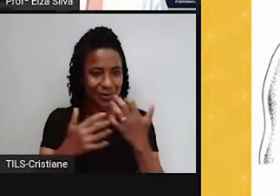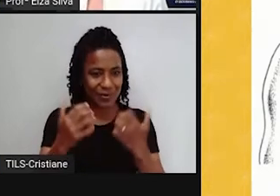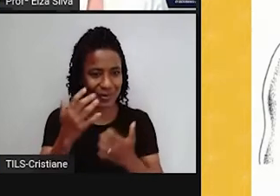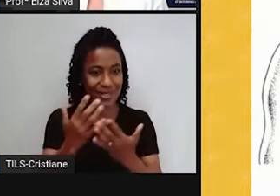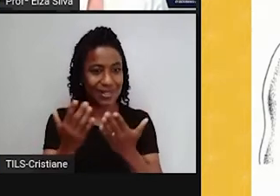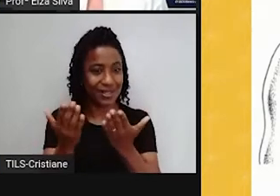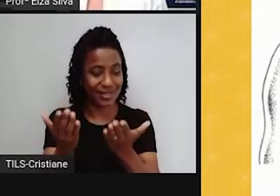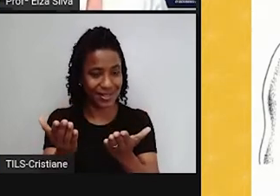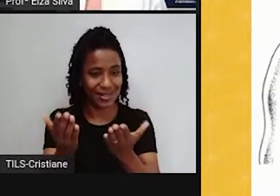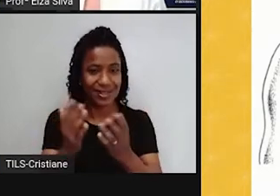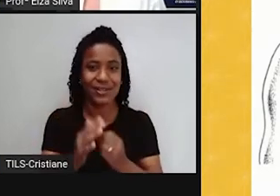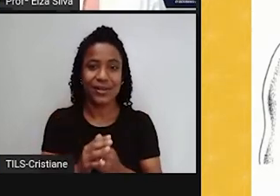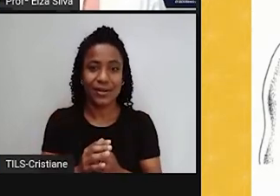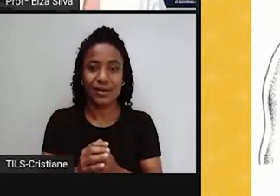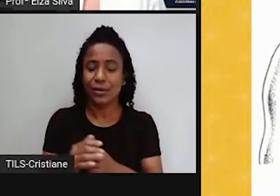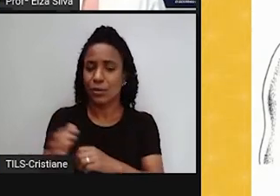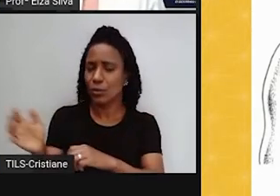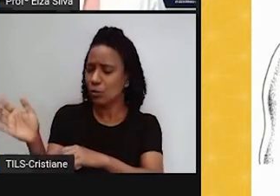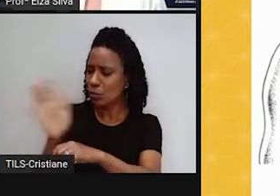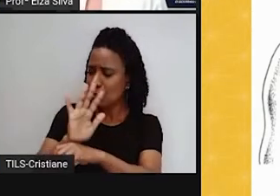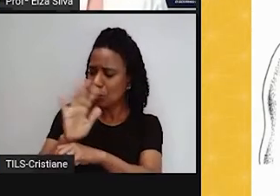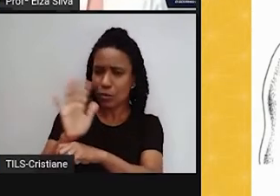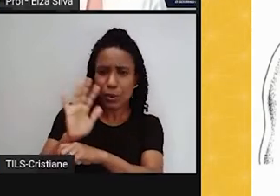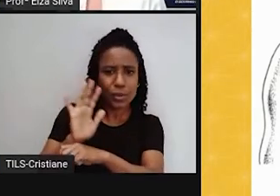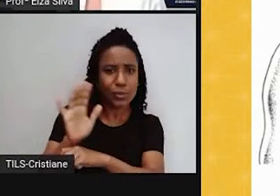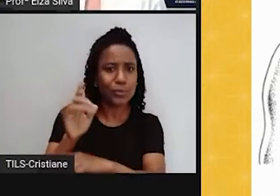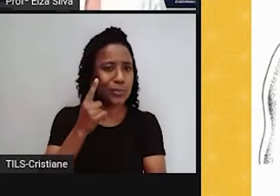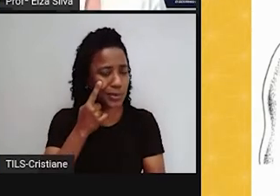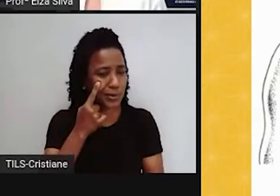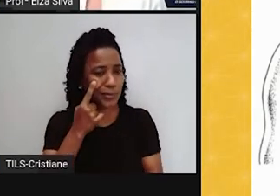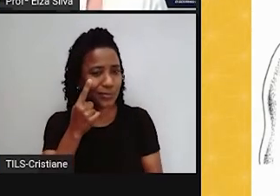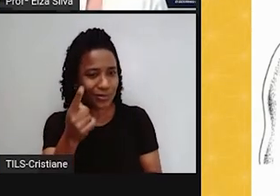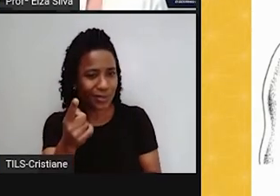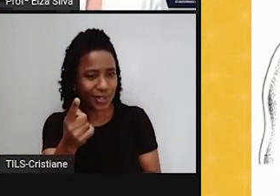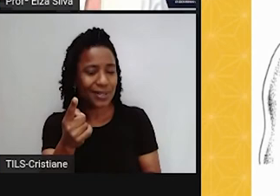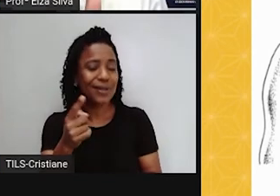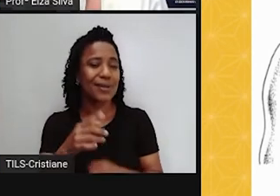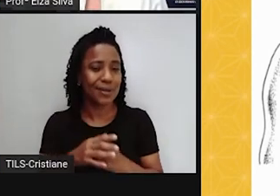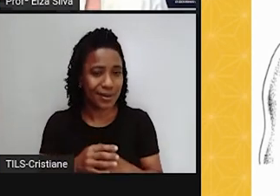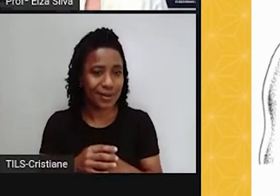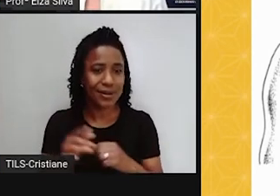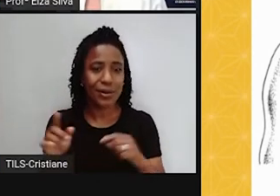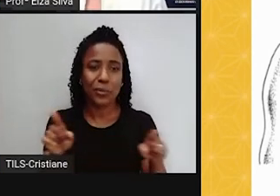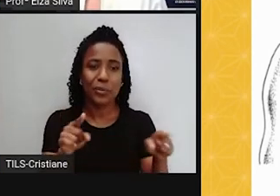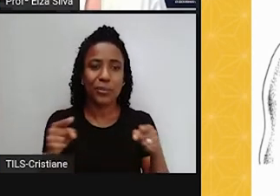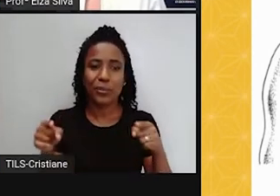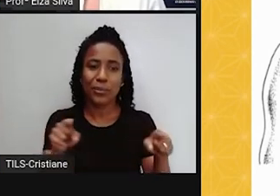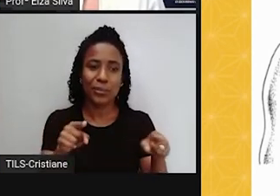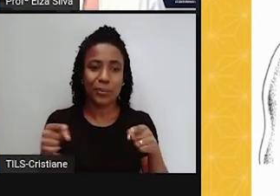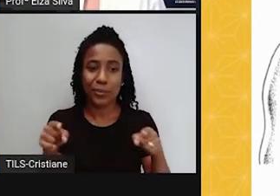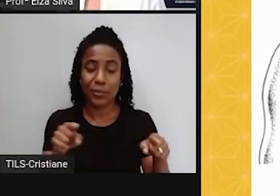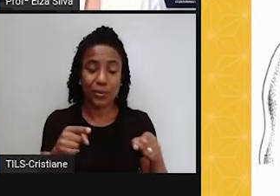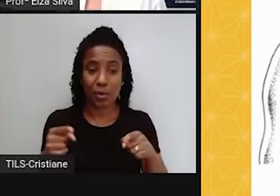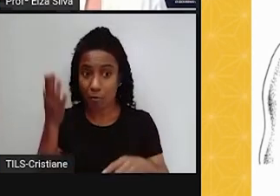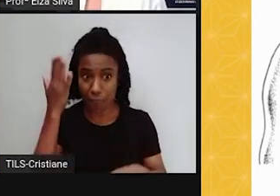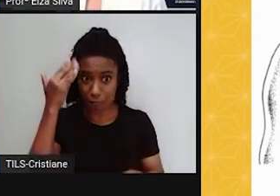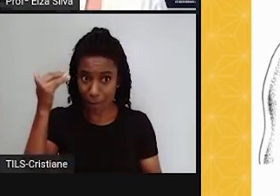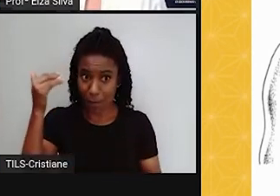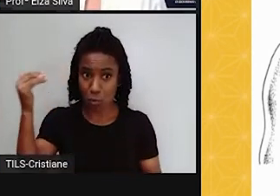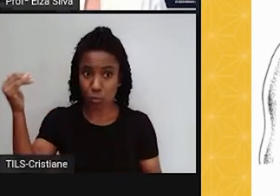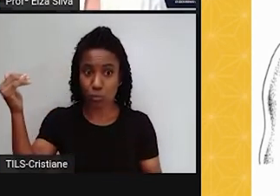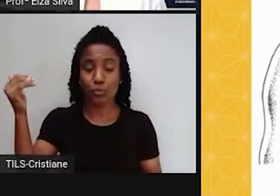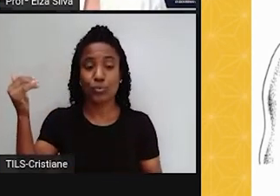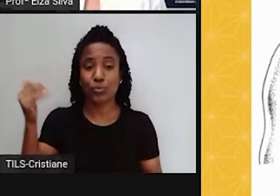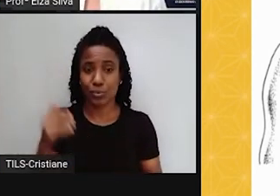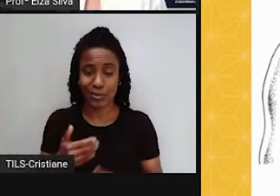No vídeo, vocês irão ouvir esta música, que é, gente, um dos grandes sucessos desse cantor. Ele é